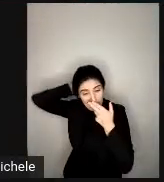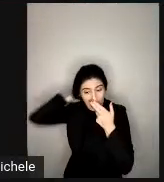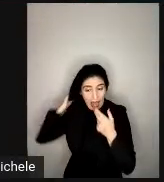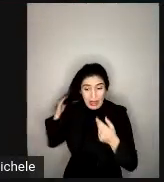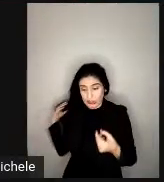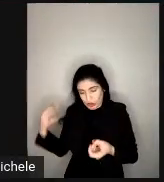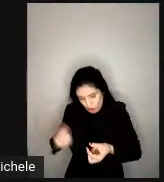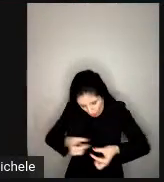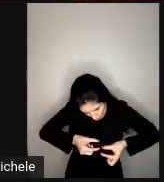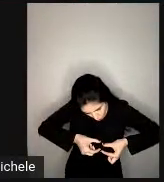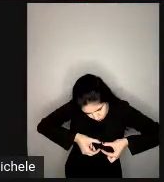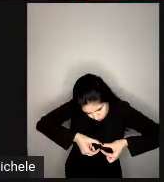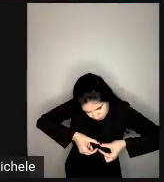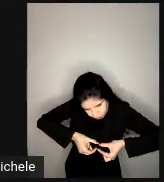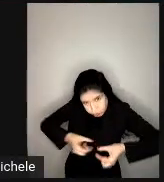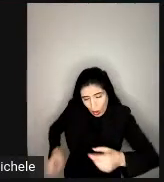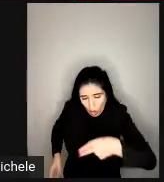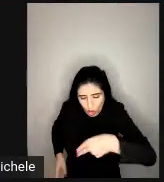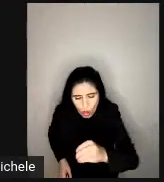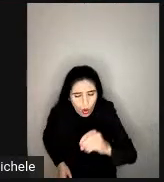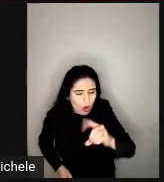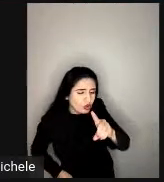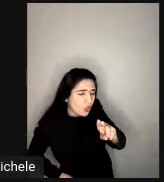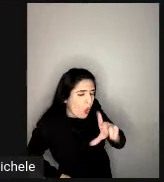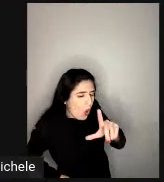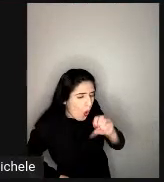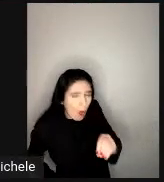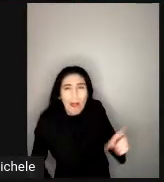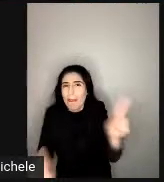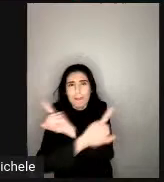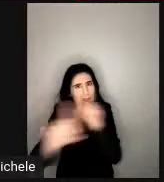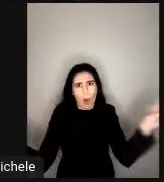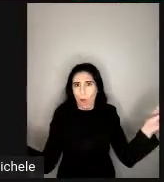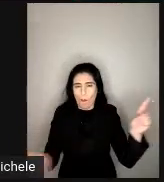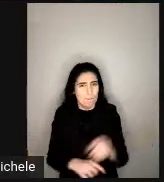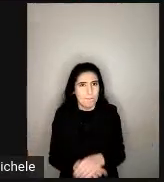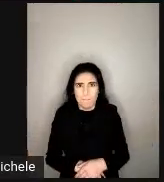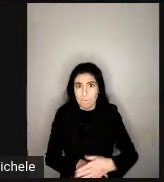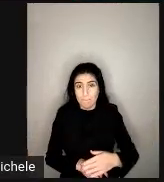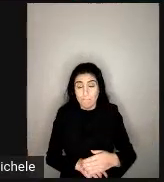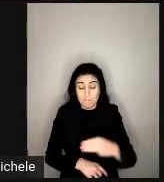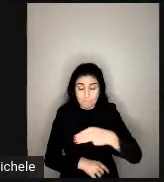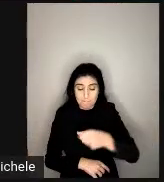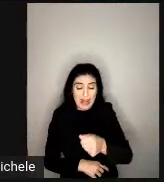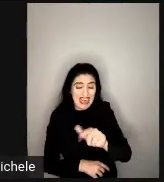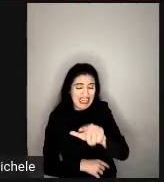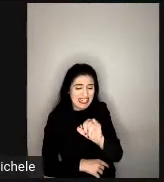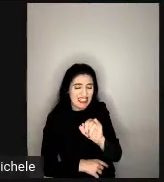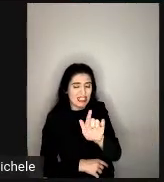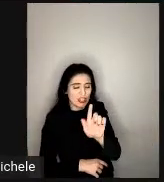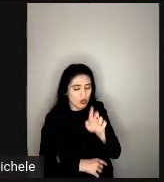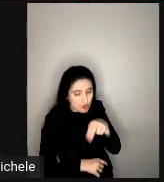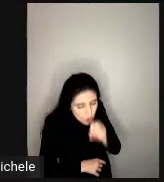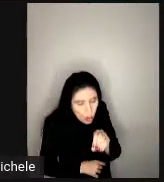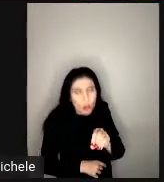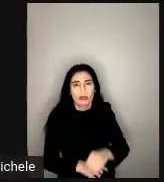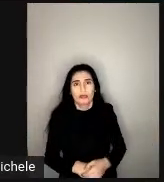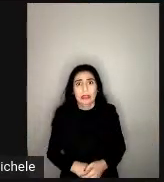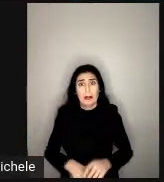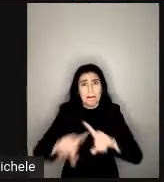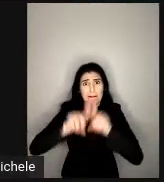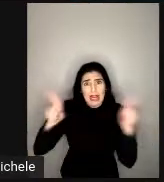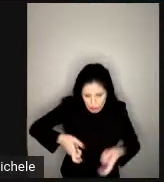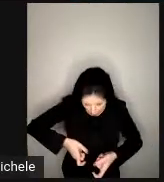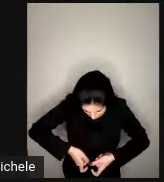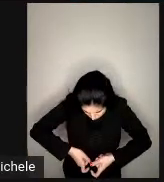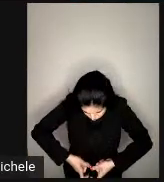não era maligno, e acreditei naquilo. Só que o tumor foi crescendo, né? Tava ali, tava